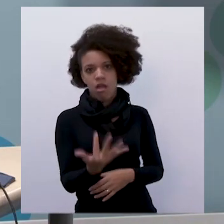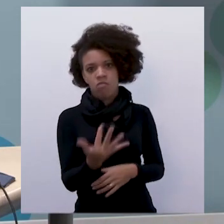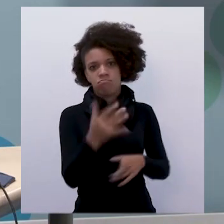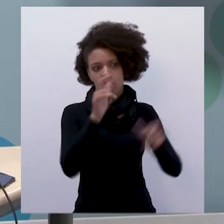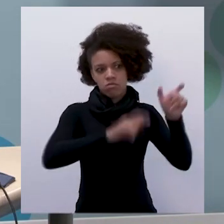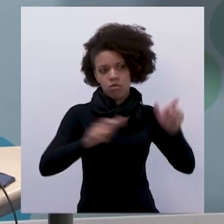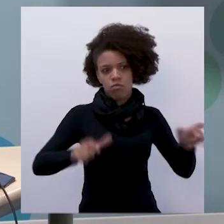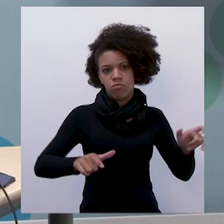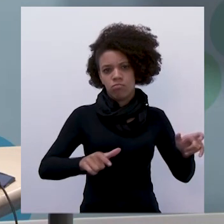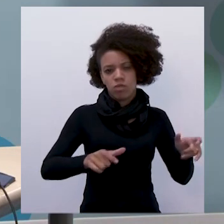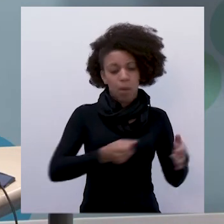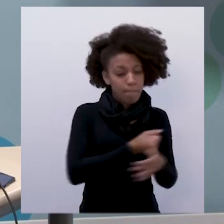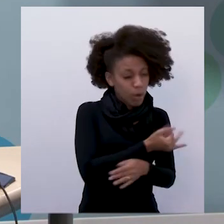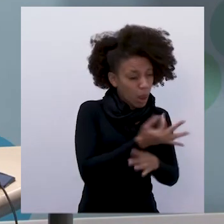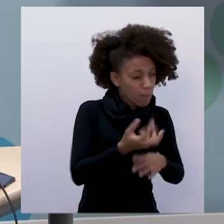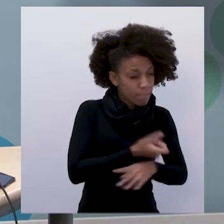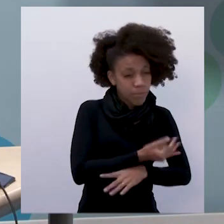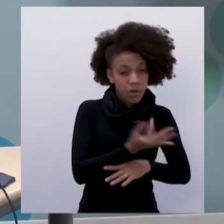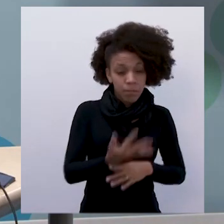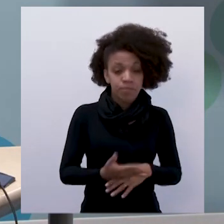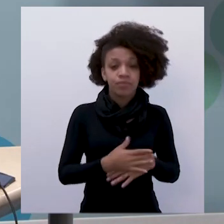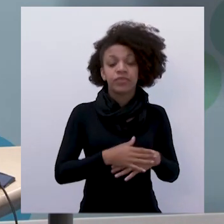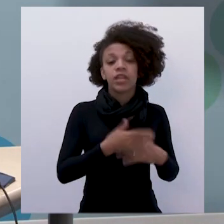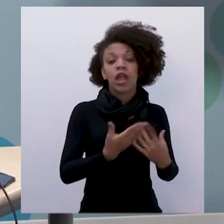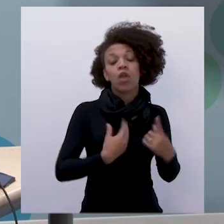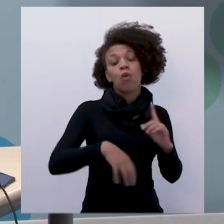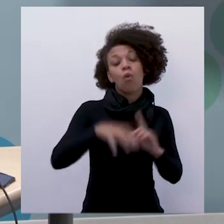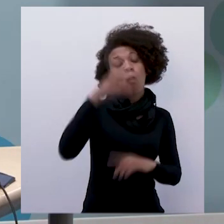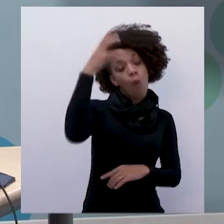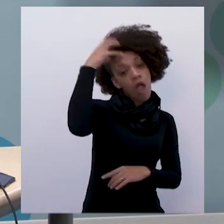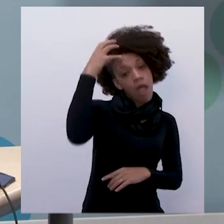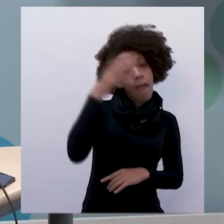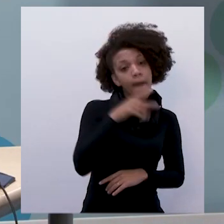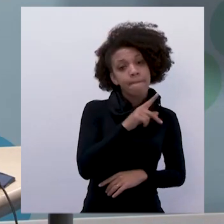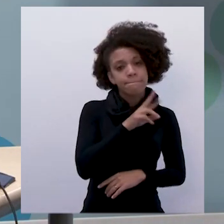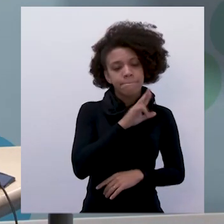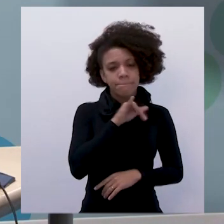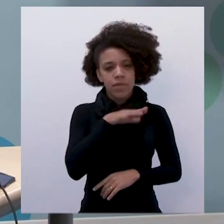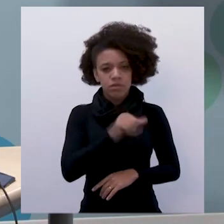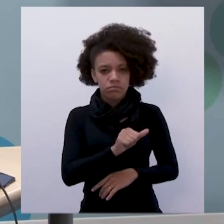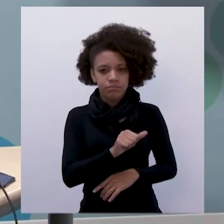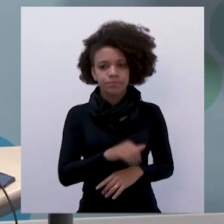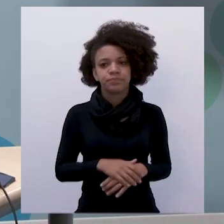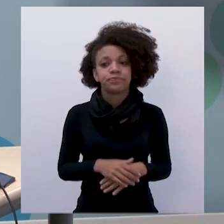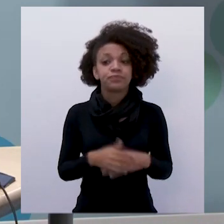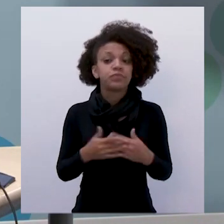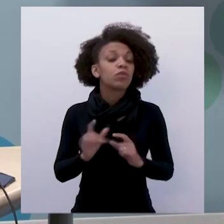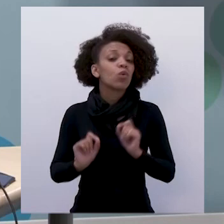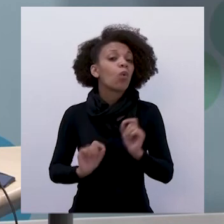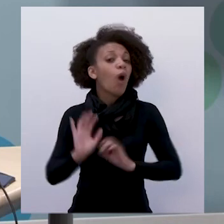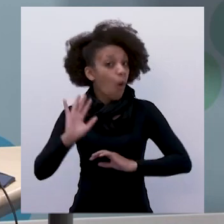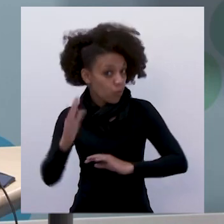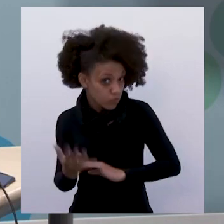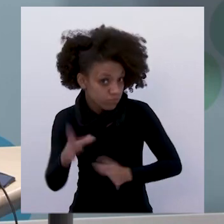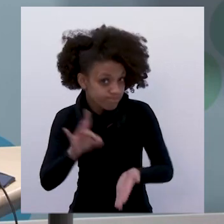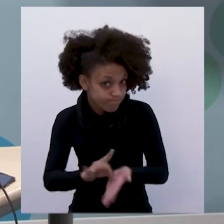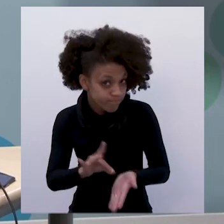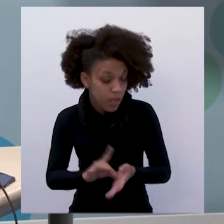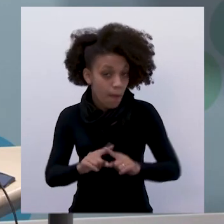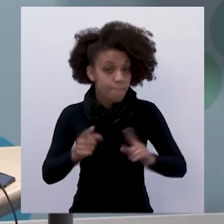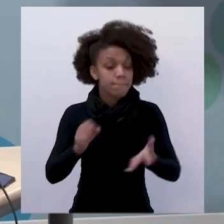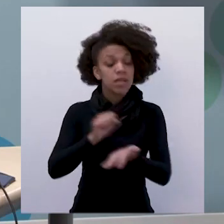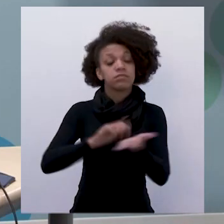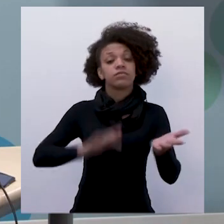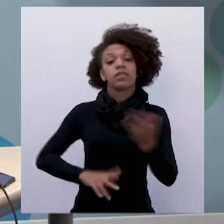Liderados ali pelo rei persa Xerxes, né? Então, a Batalha das Termópilas ocorreu. Mas a atividade que vocês